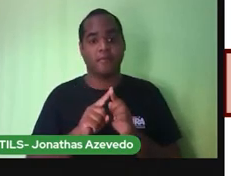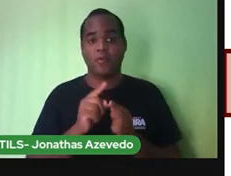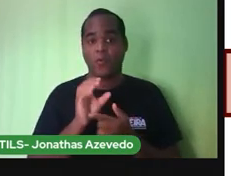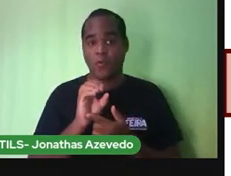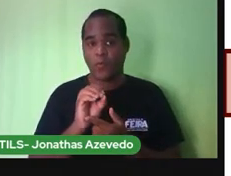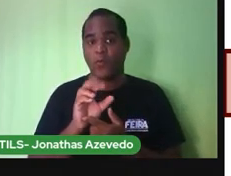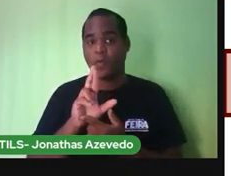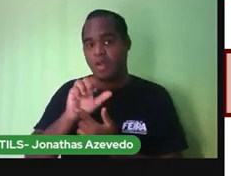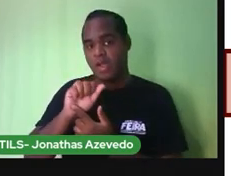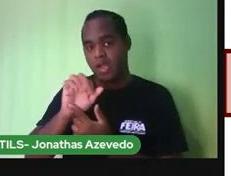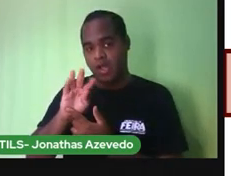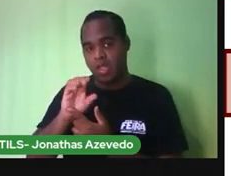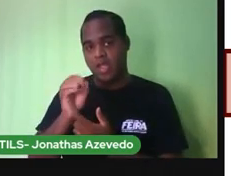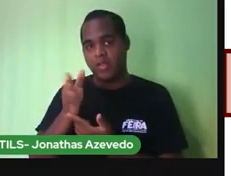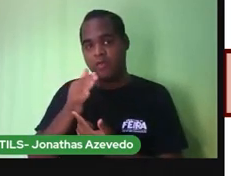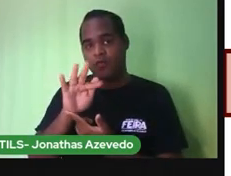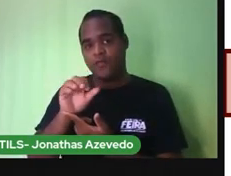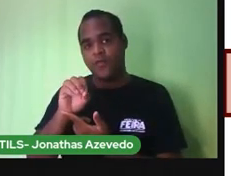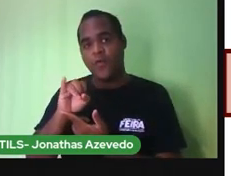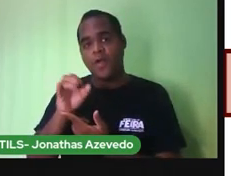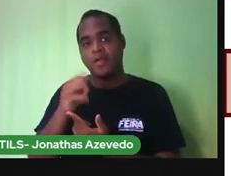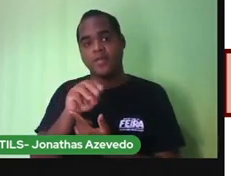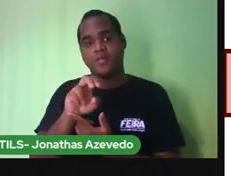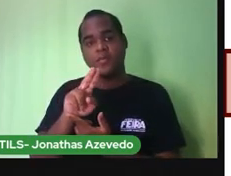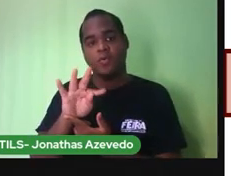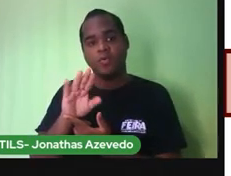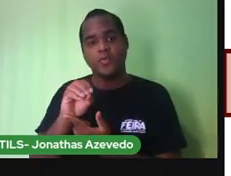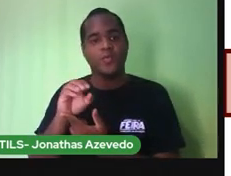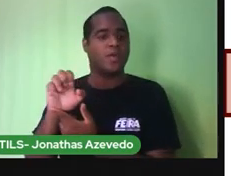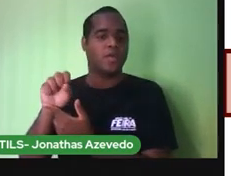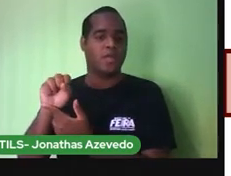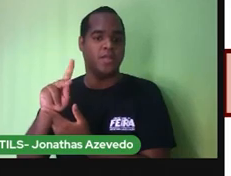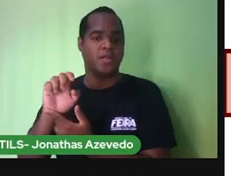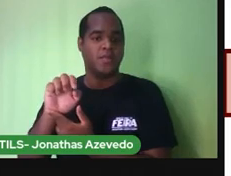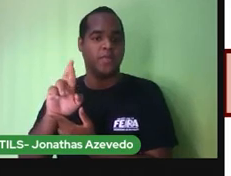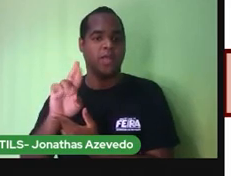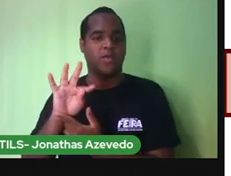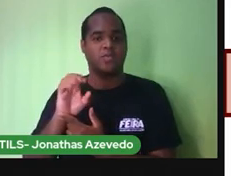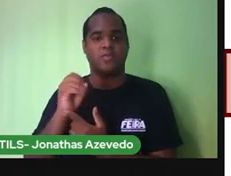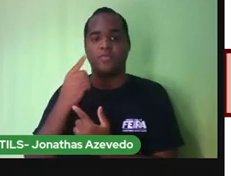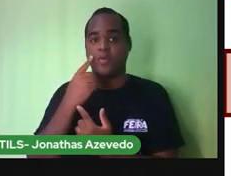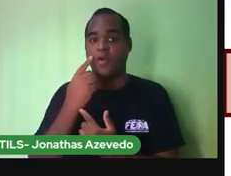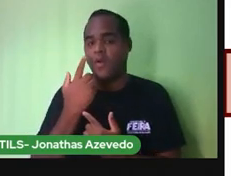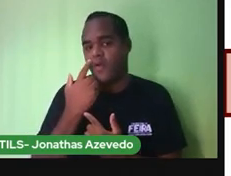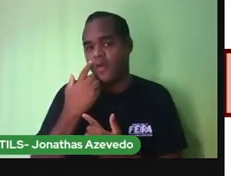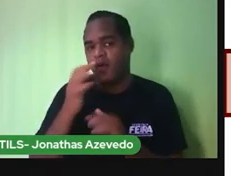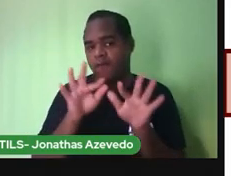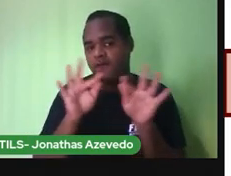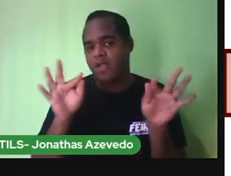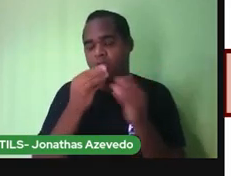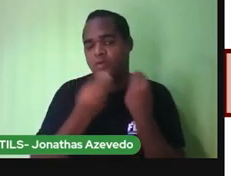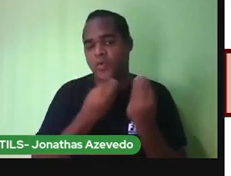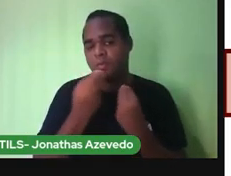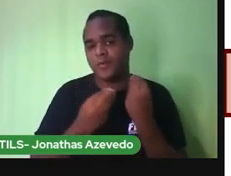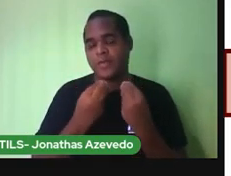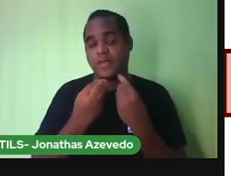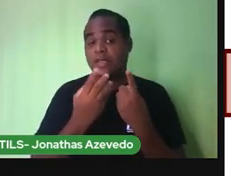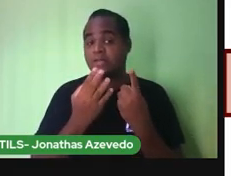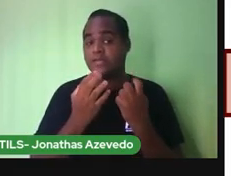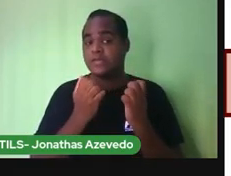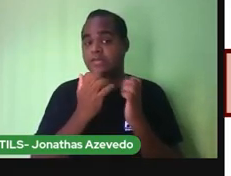foi muito esperto Olha só como é que fica fraco e as